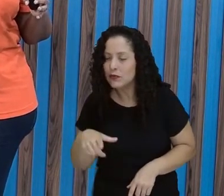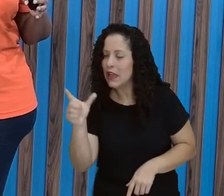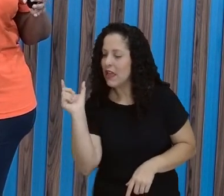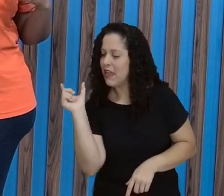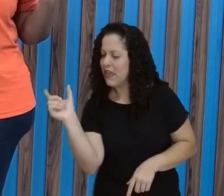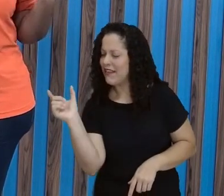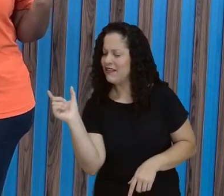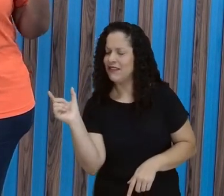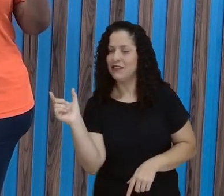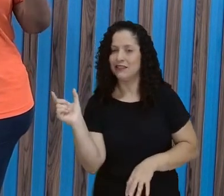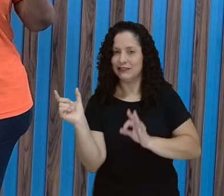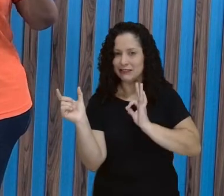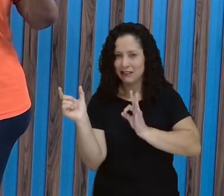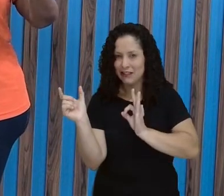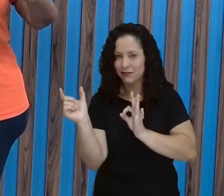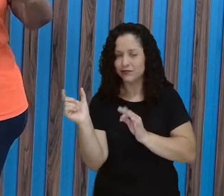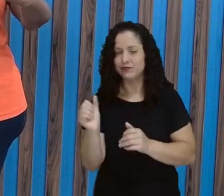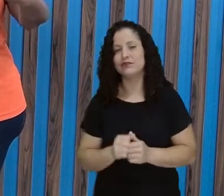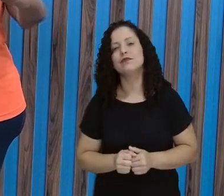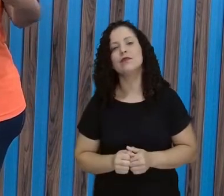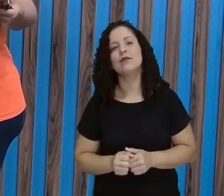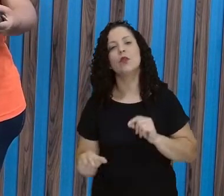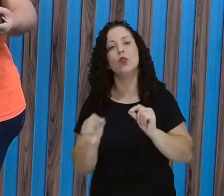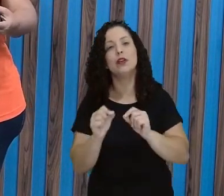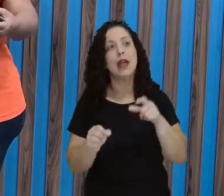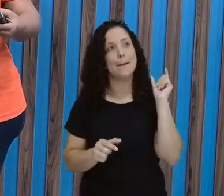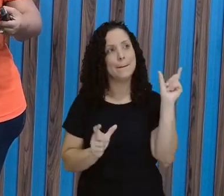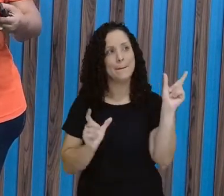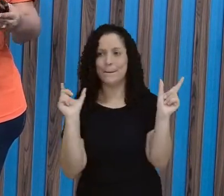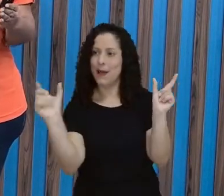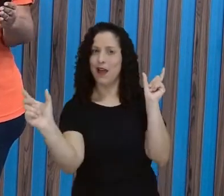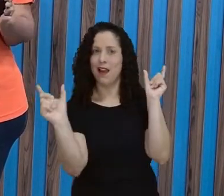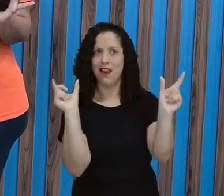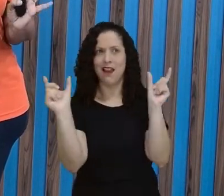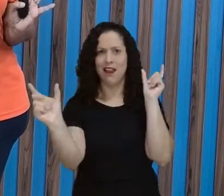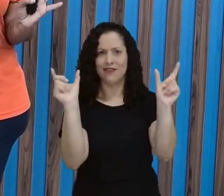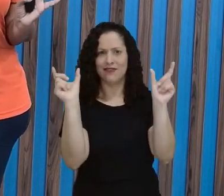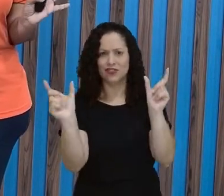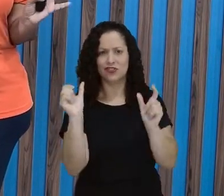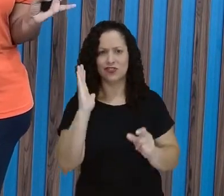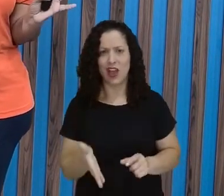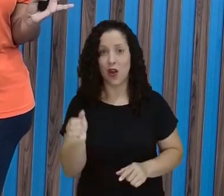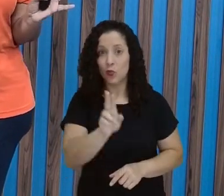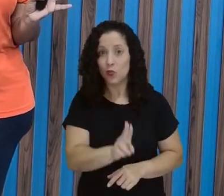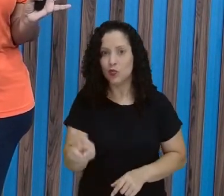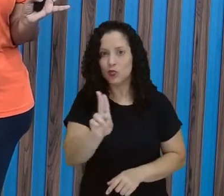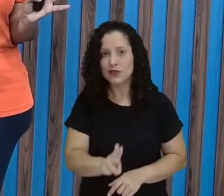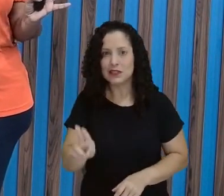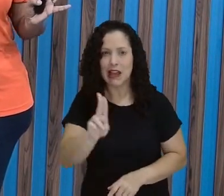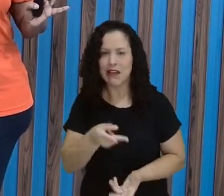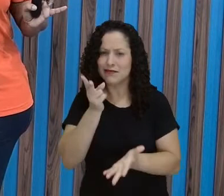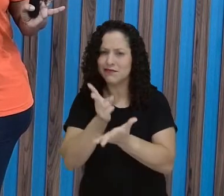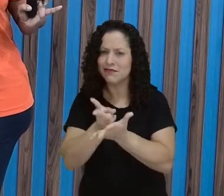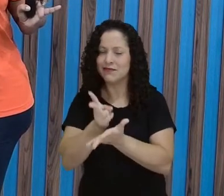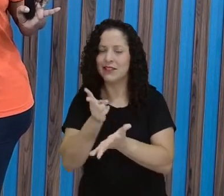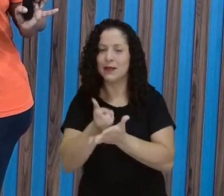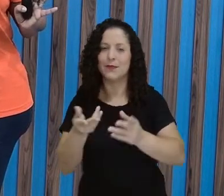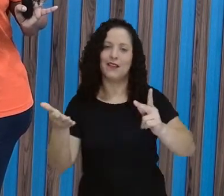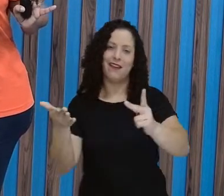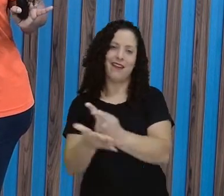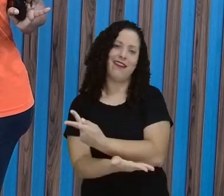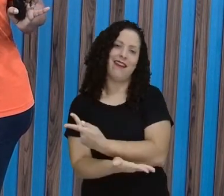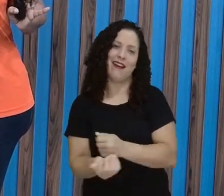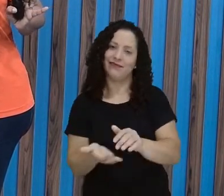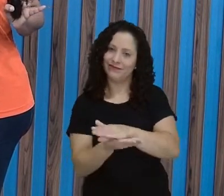escrita correta? As palavras que você usa comumente, as chances de você errar vão diminuindo por